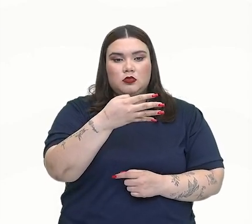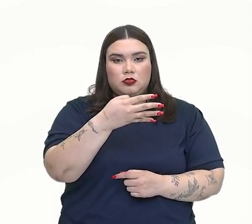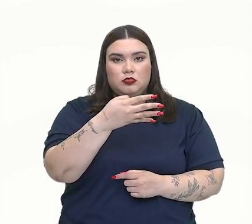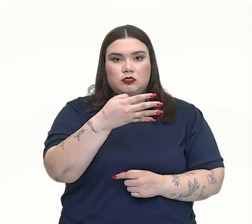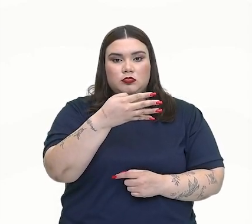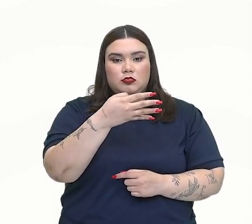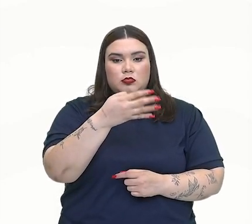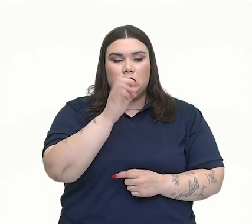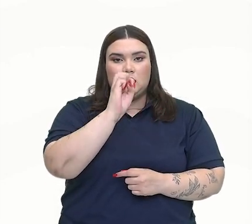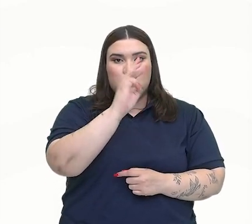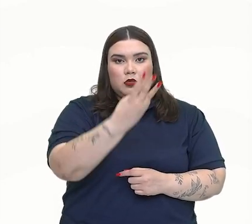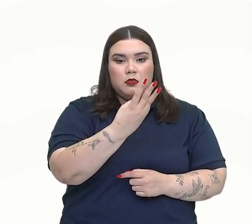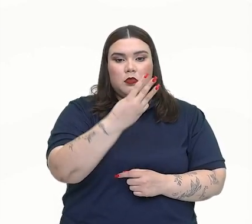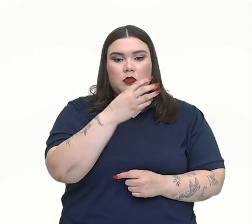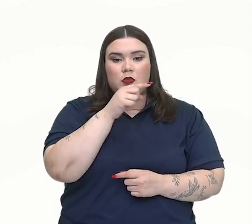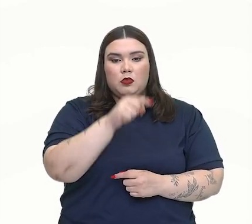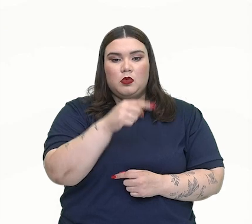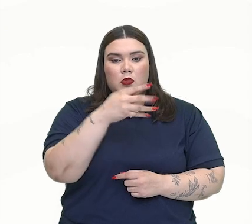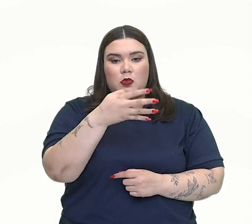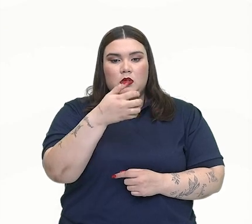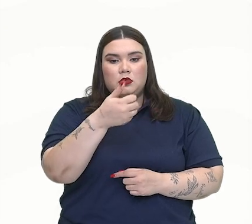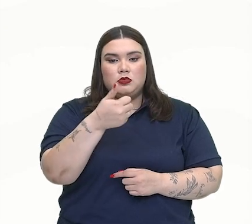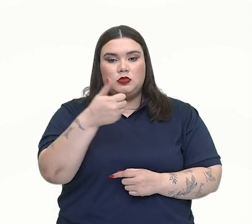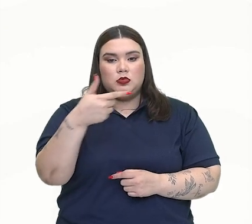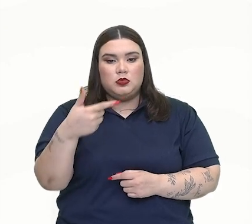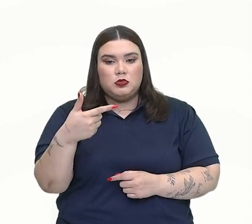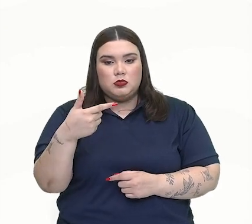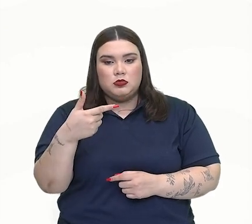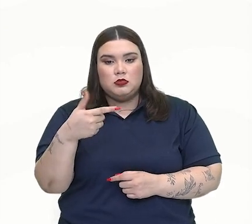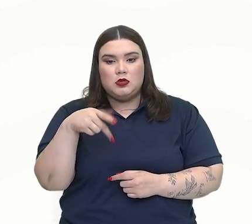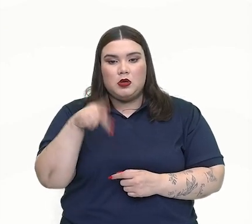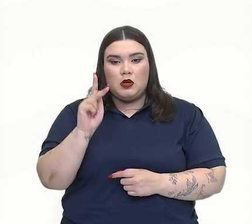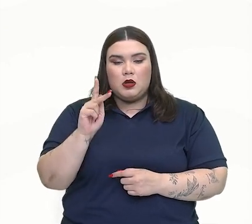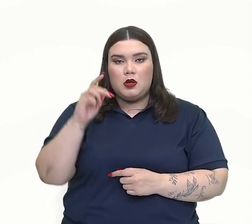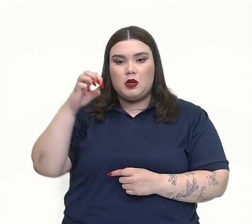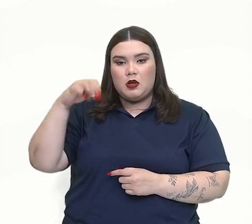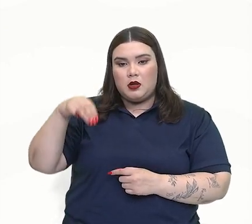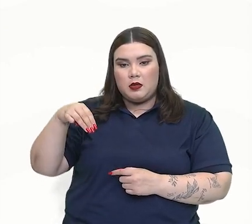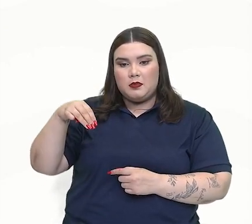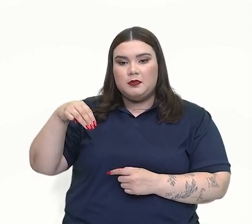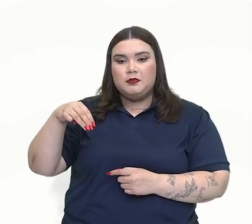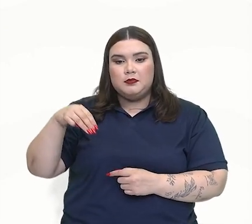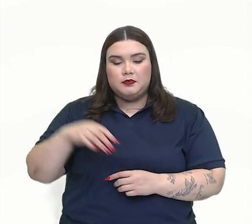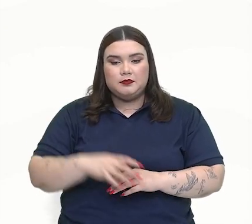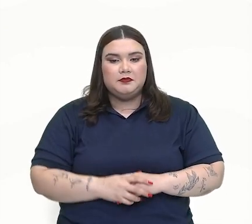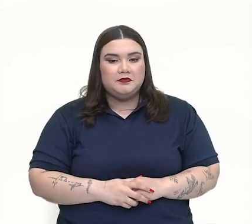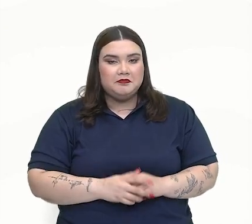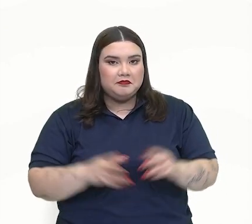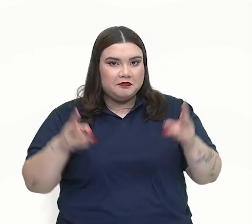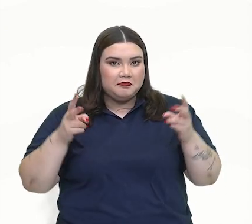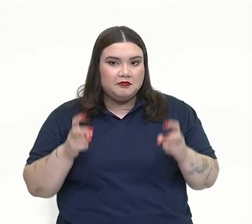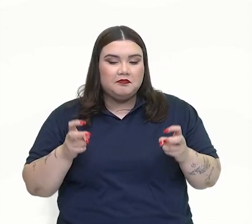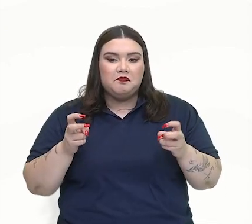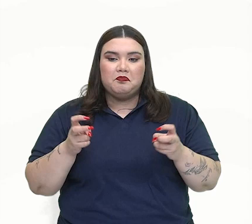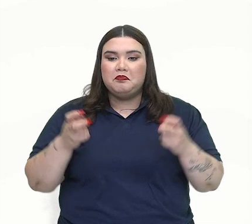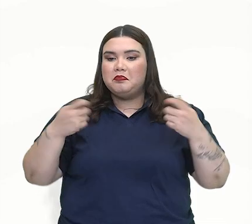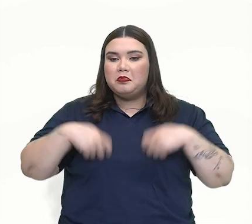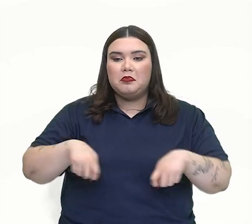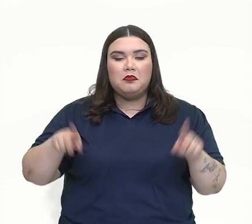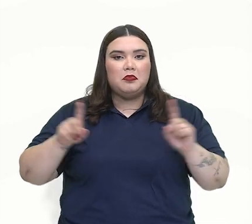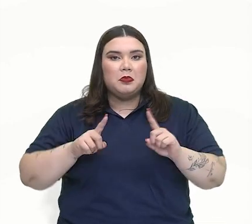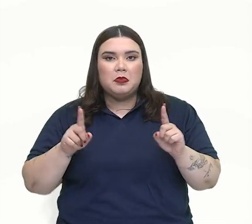3.412 km. Viram só? Nem precisa fazer nenhum cálculo, tá,